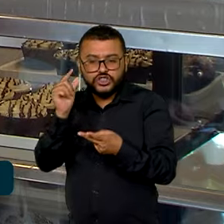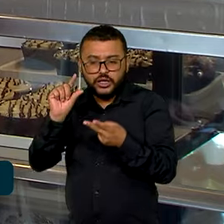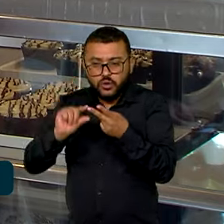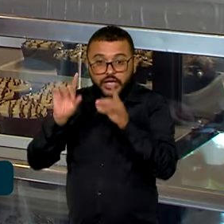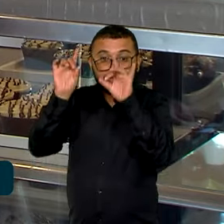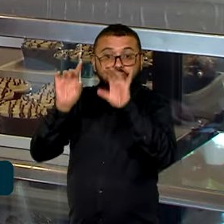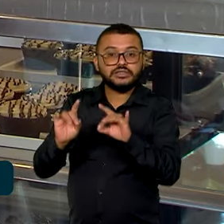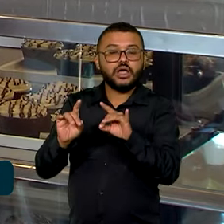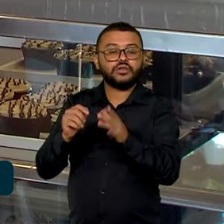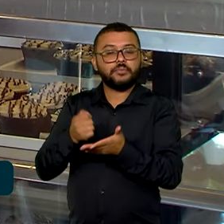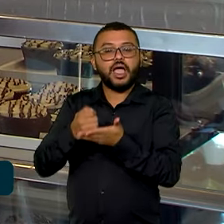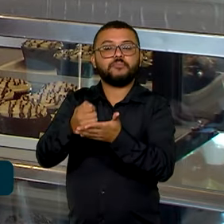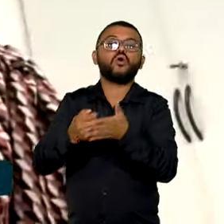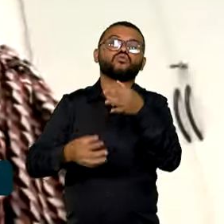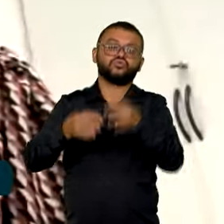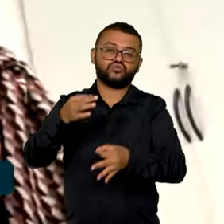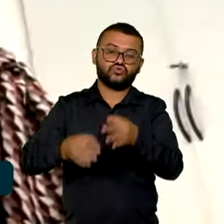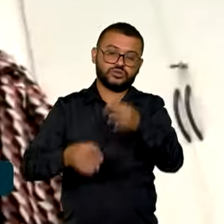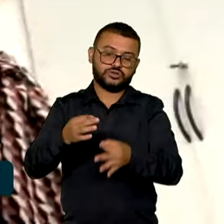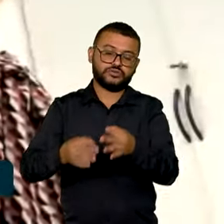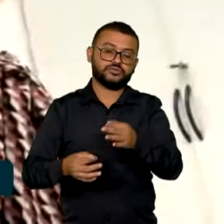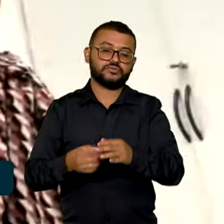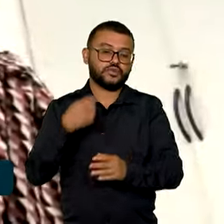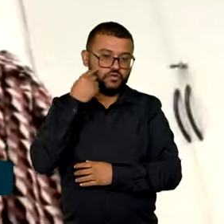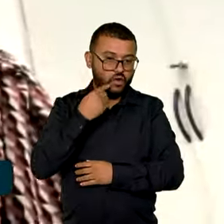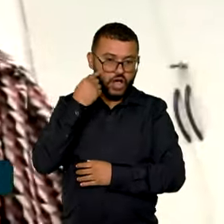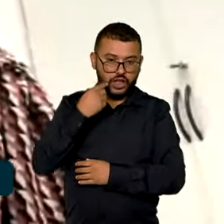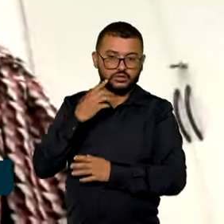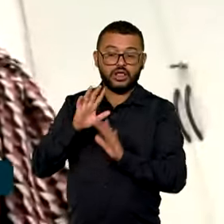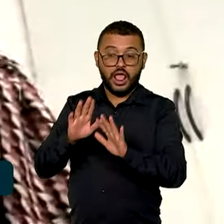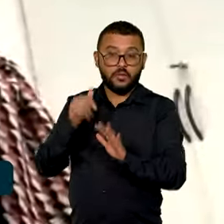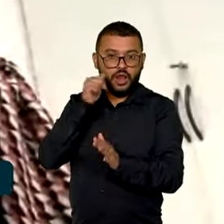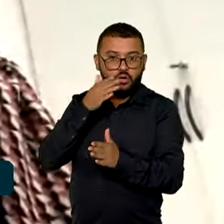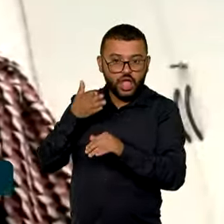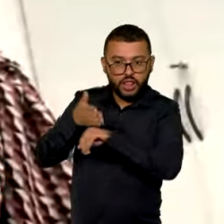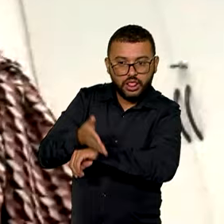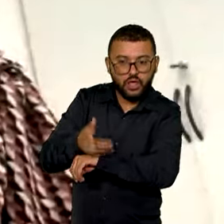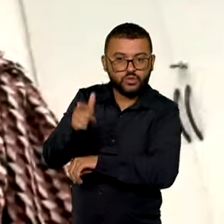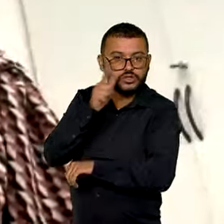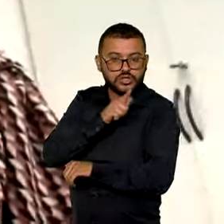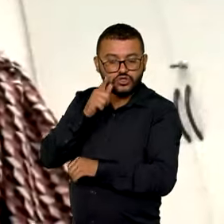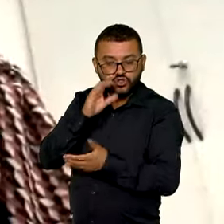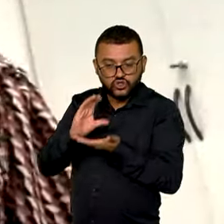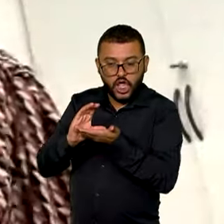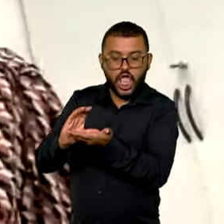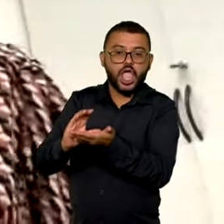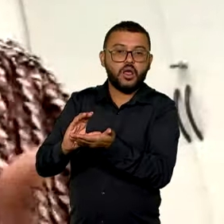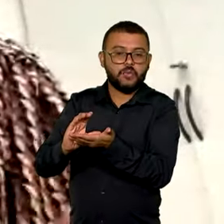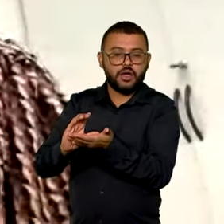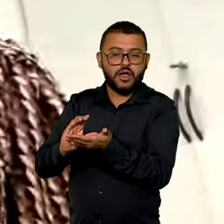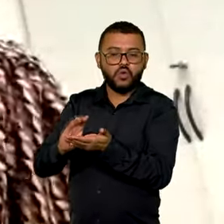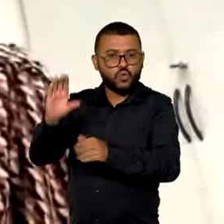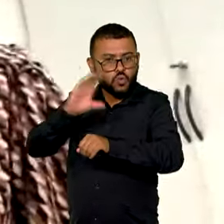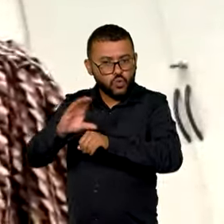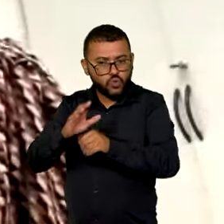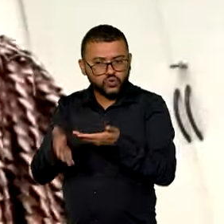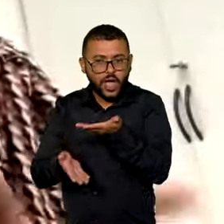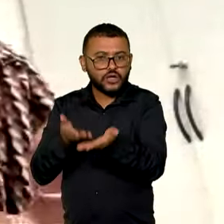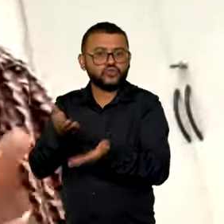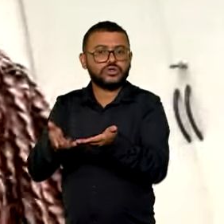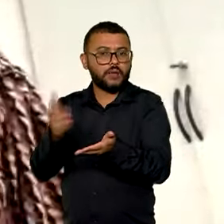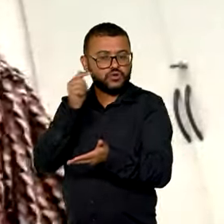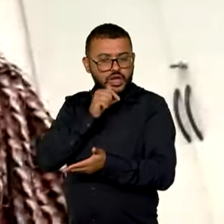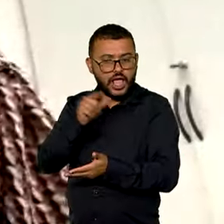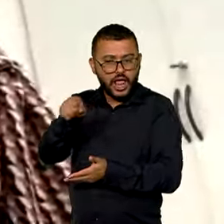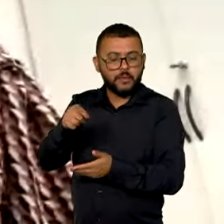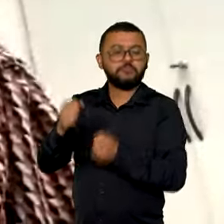especiais e apoio jurídico. Facilitar o acesso a crédito, formação e capacitação para que essas mulheres tenham capacidade de gestão,